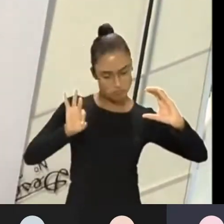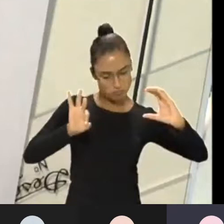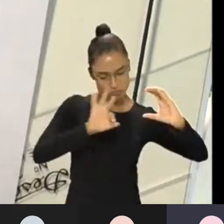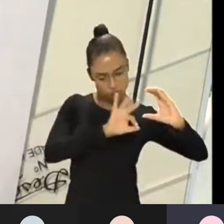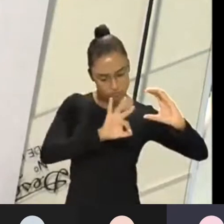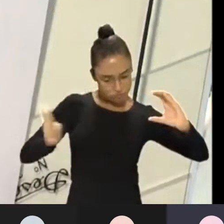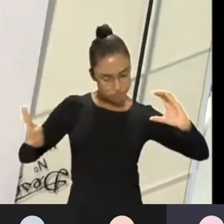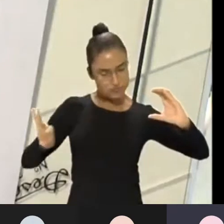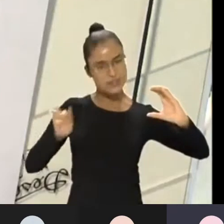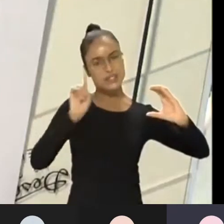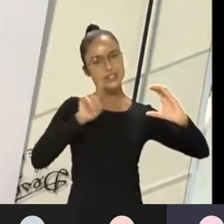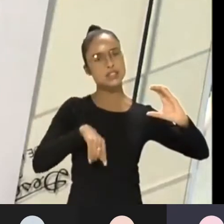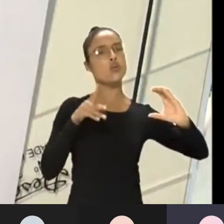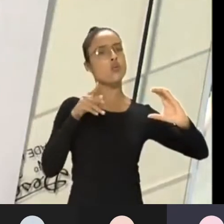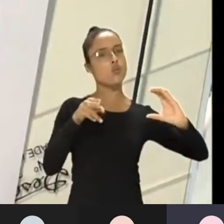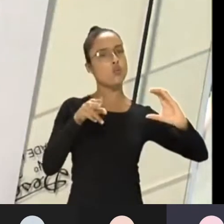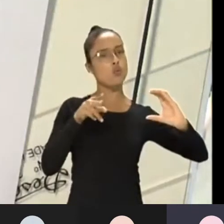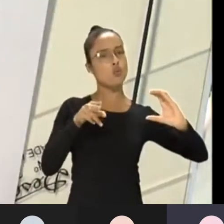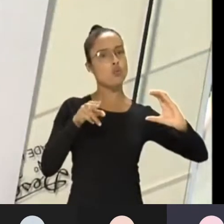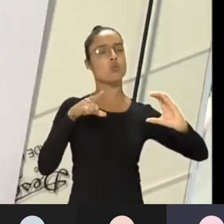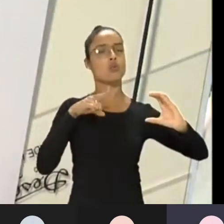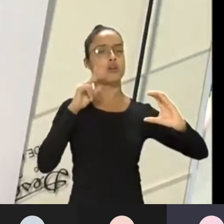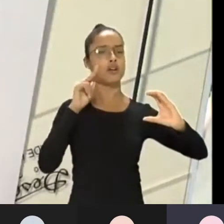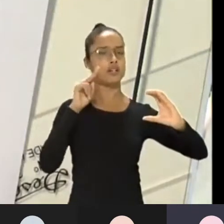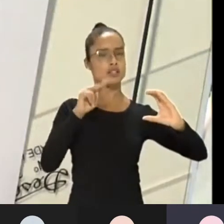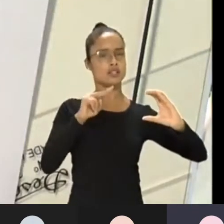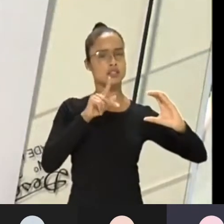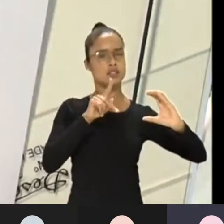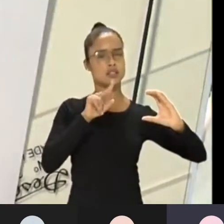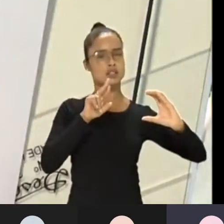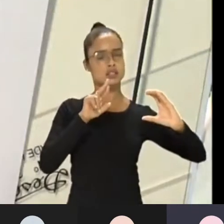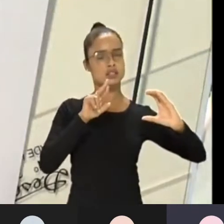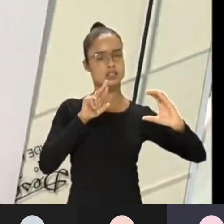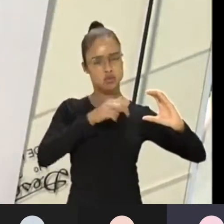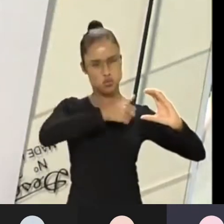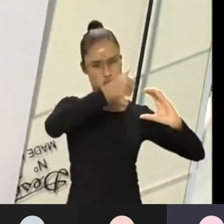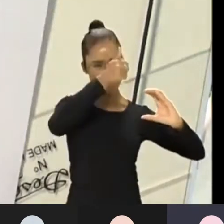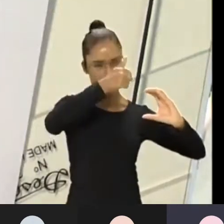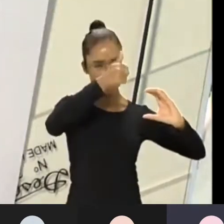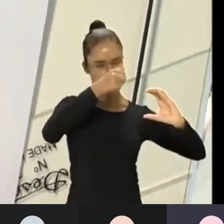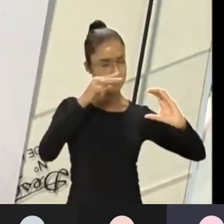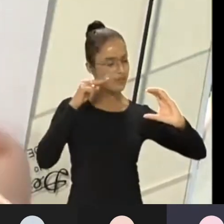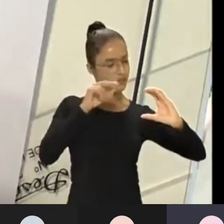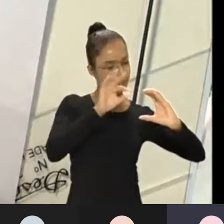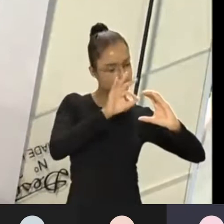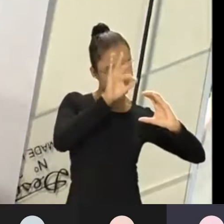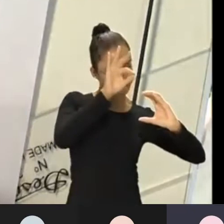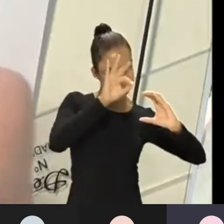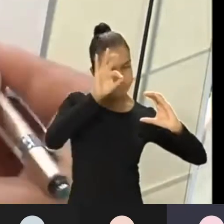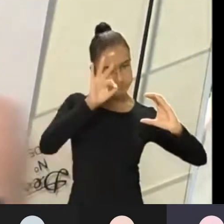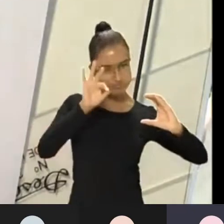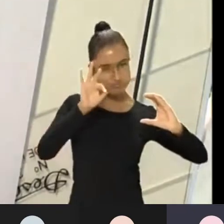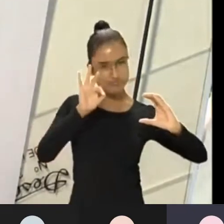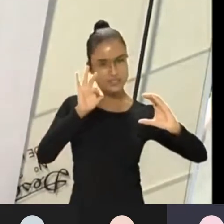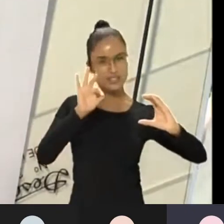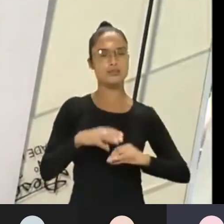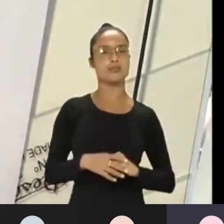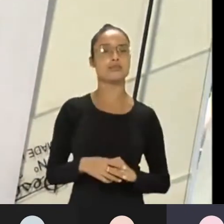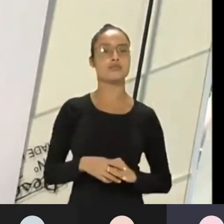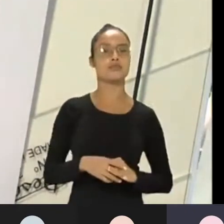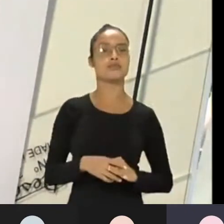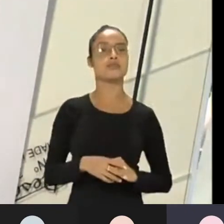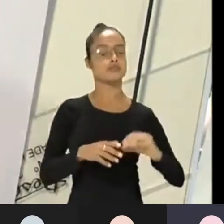linhas de profundidade similar ao que a gente fez no procedimento 1 que nós fizemos passo a passo. E a